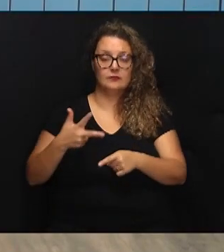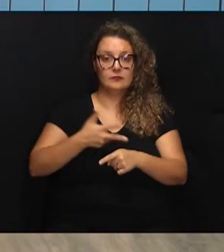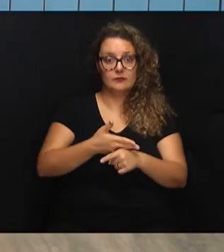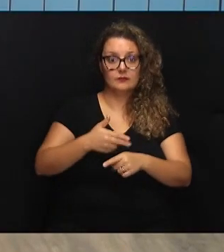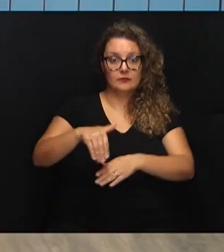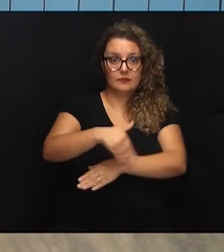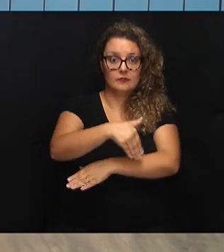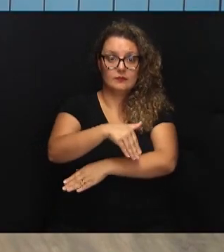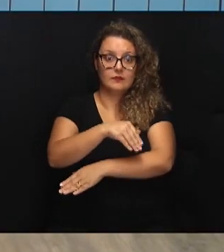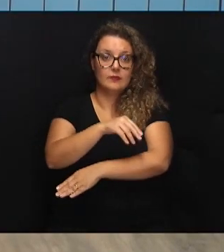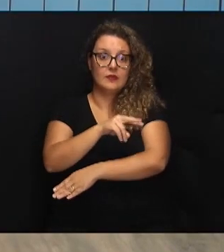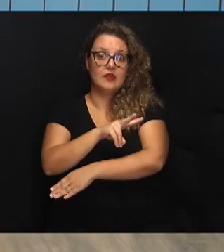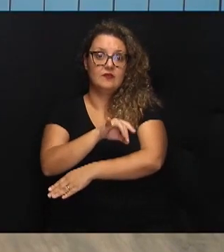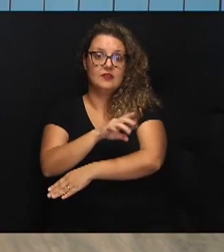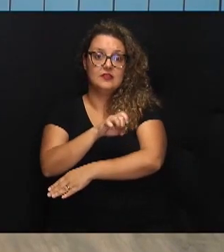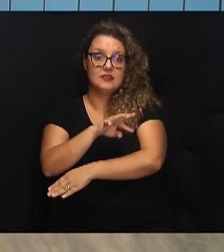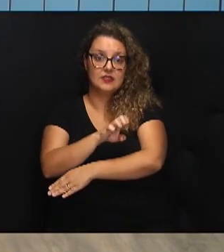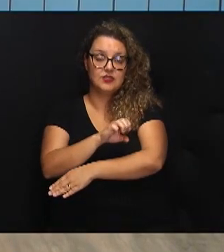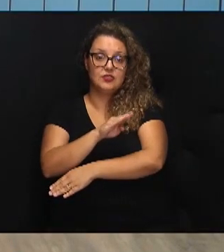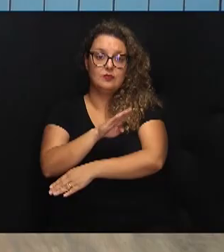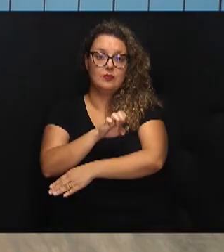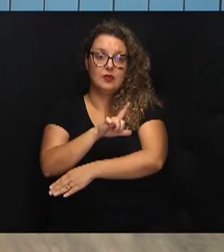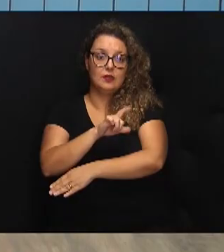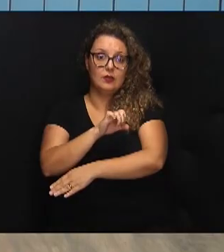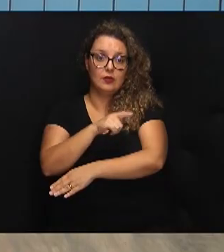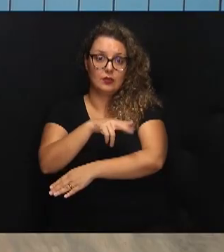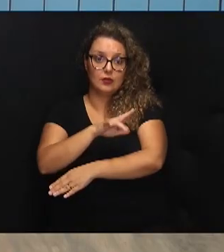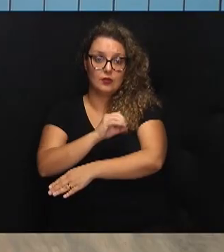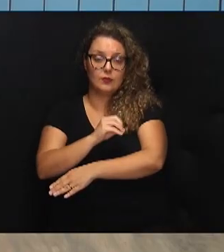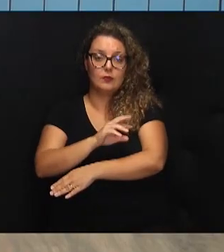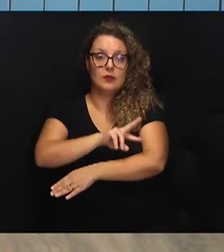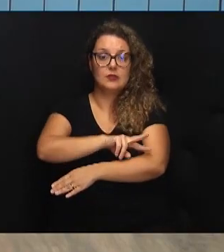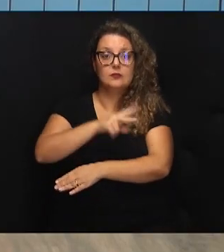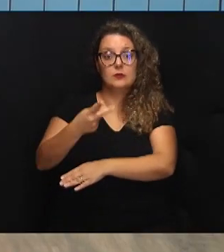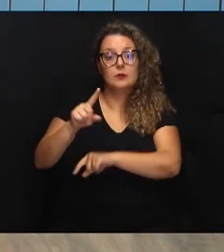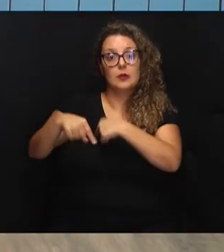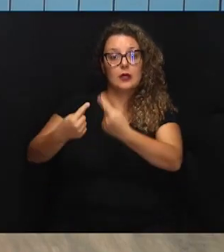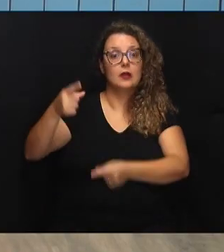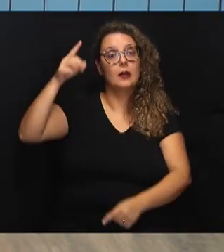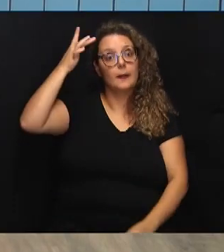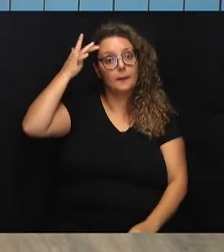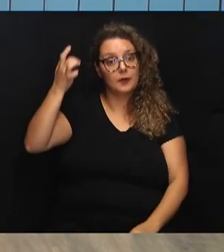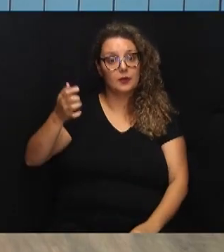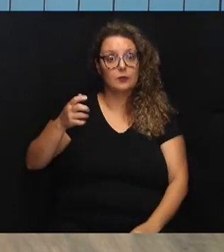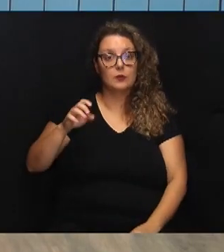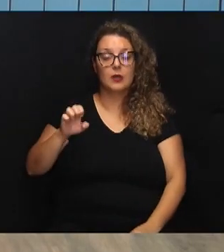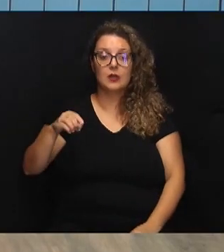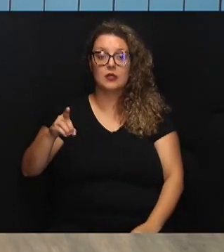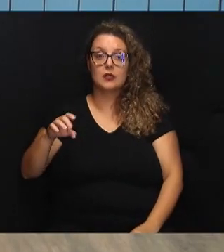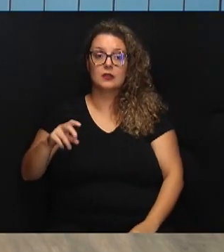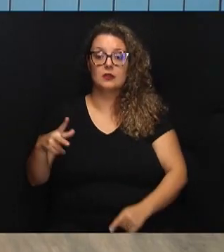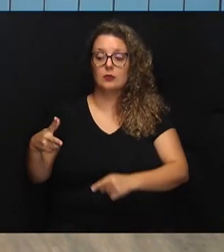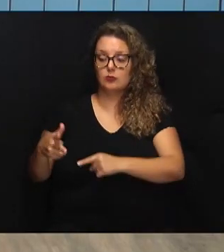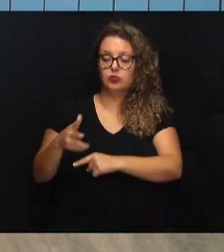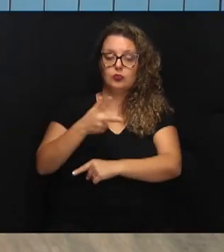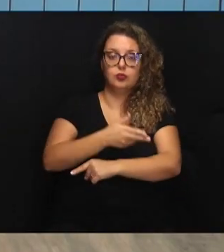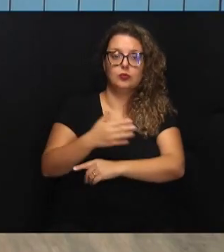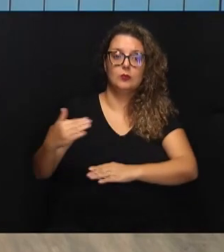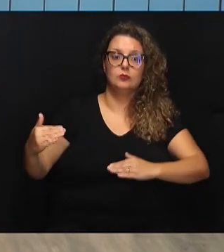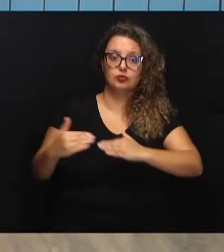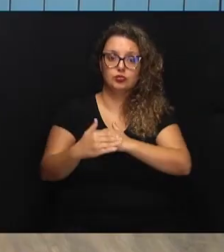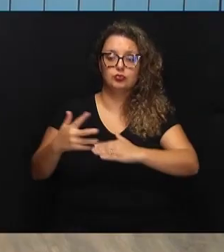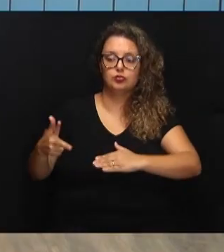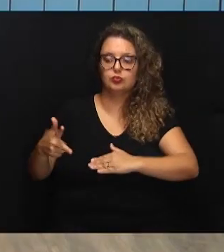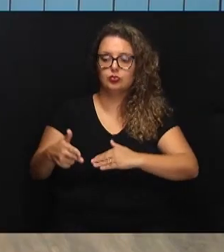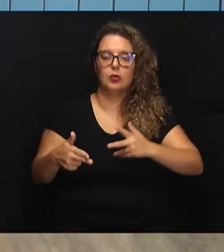Vicente Bellocchio, mas ela foi transferida para amanhã. A INDEC vai bloquear totalmente o tráfego de veículos